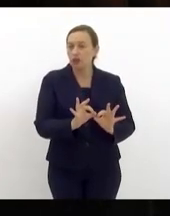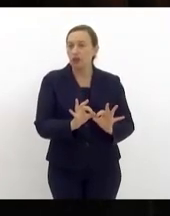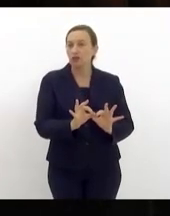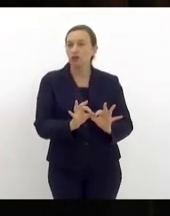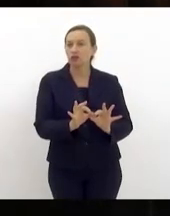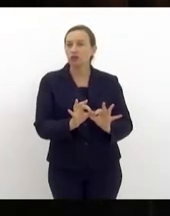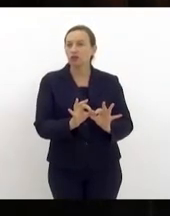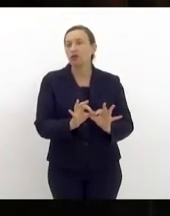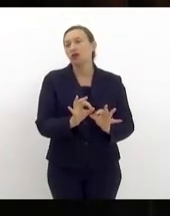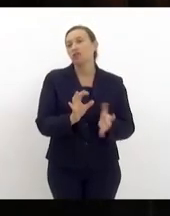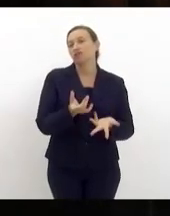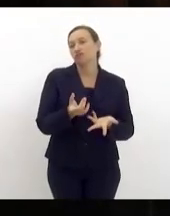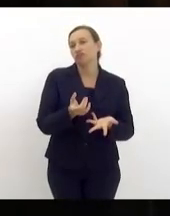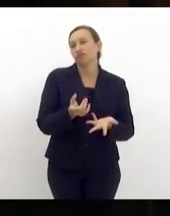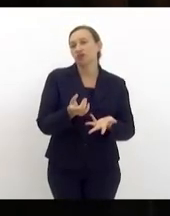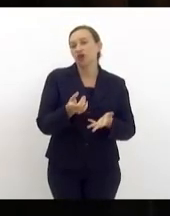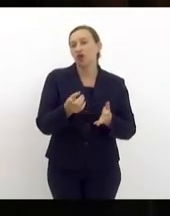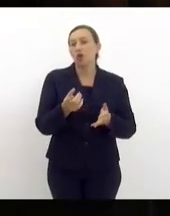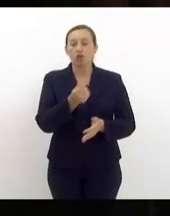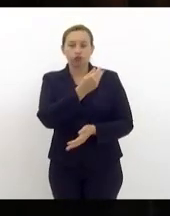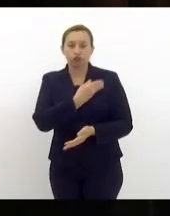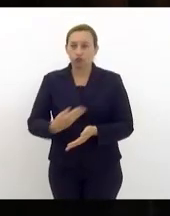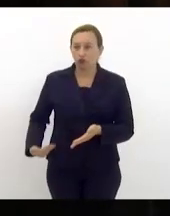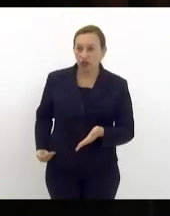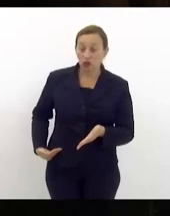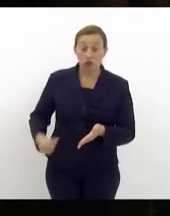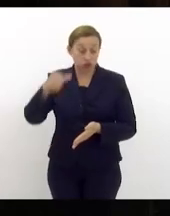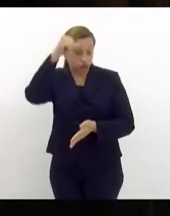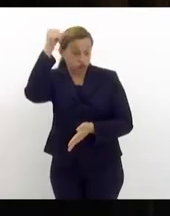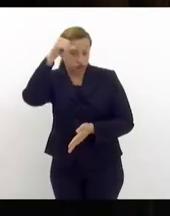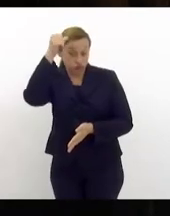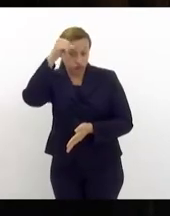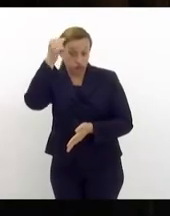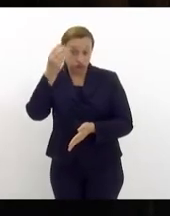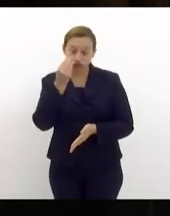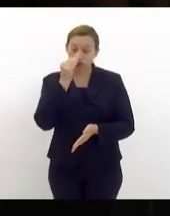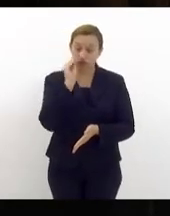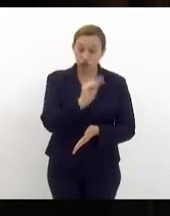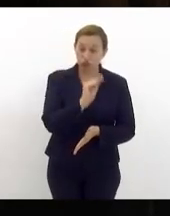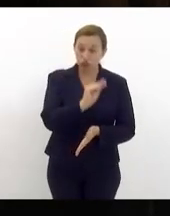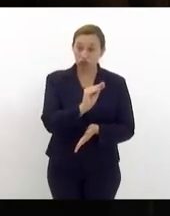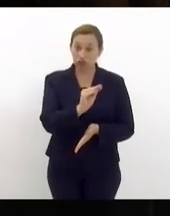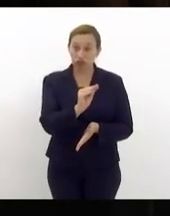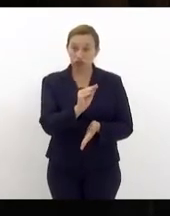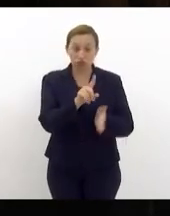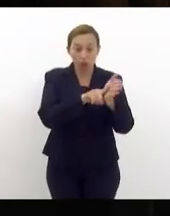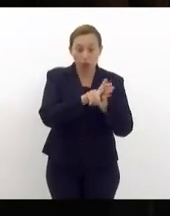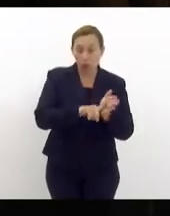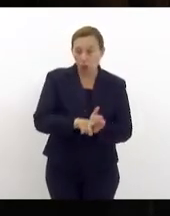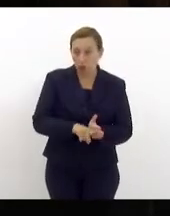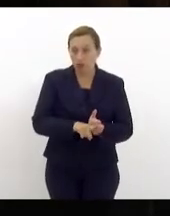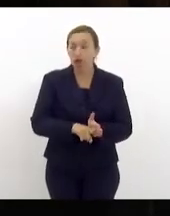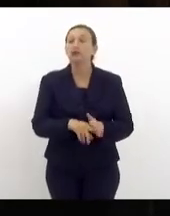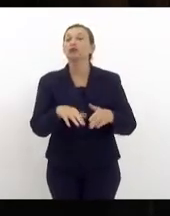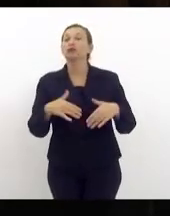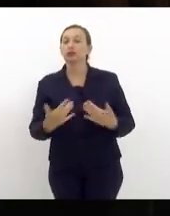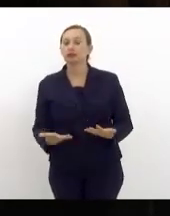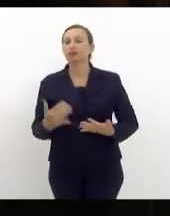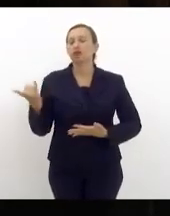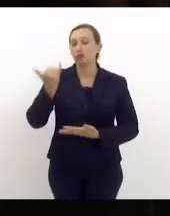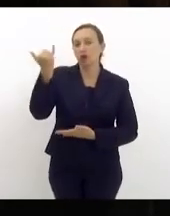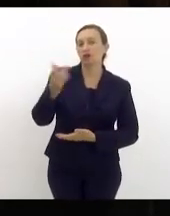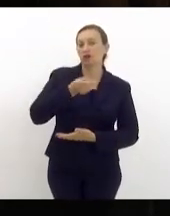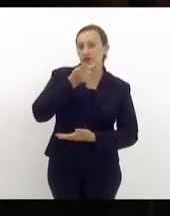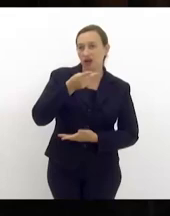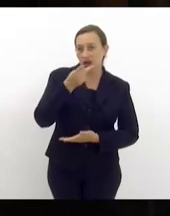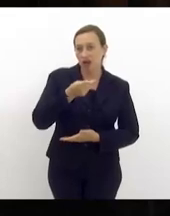Cláudio Castro, que não garante uma fiscalização necessária e importante no programa Super RJ. É ainda importante